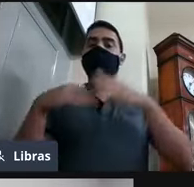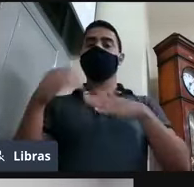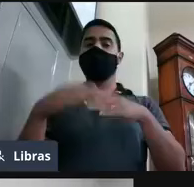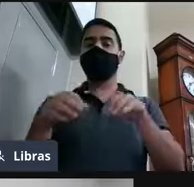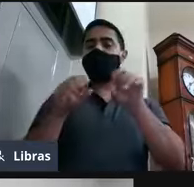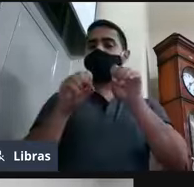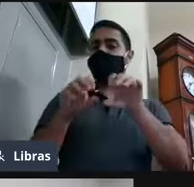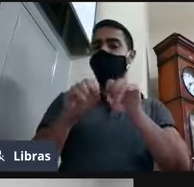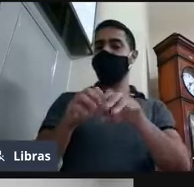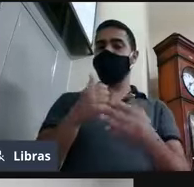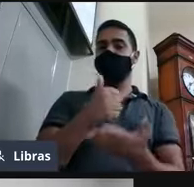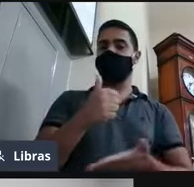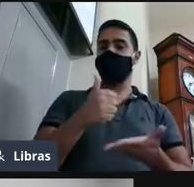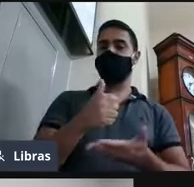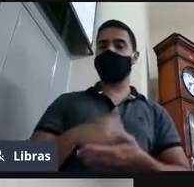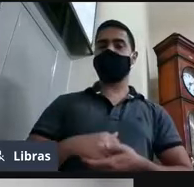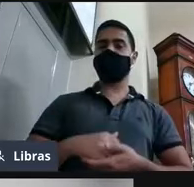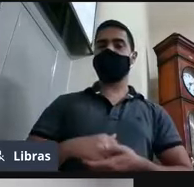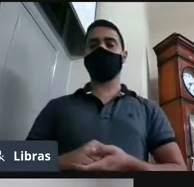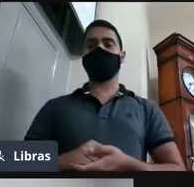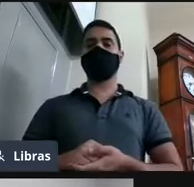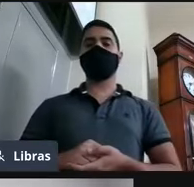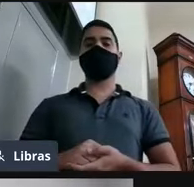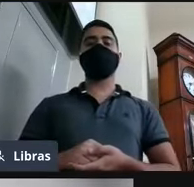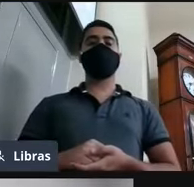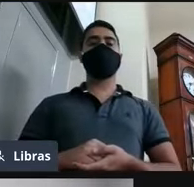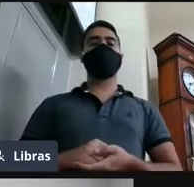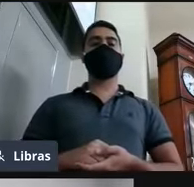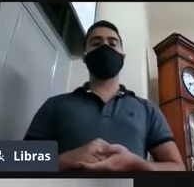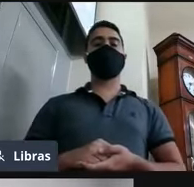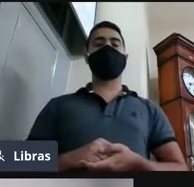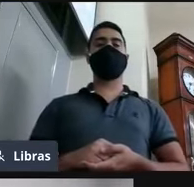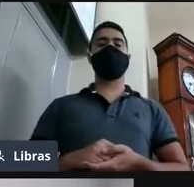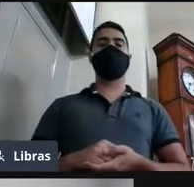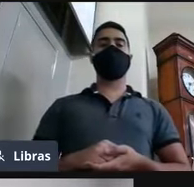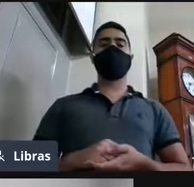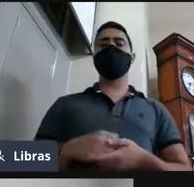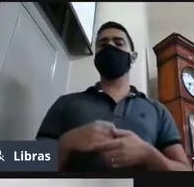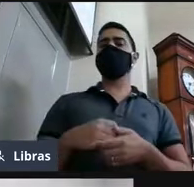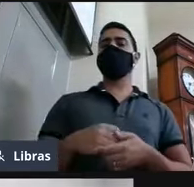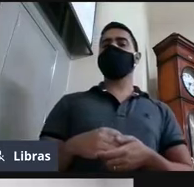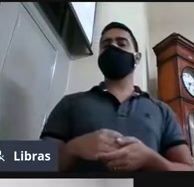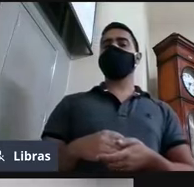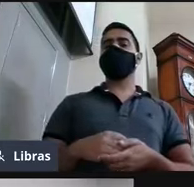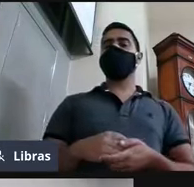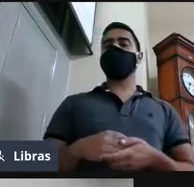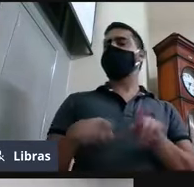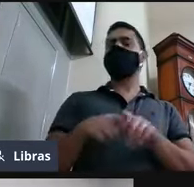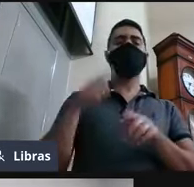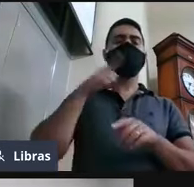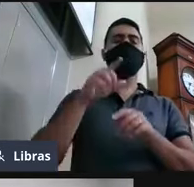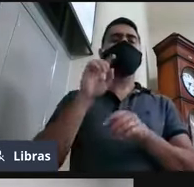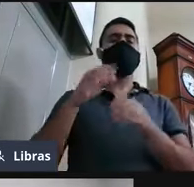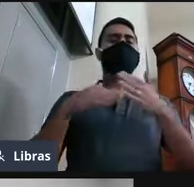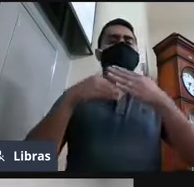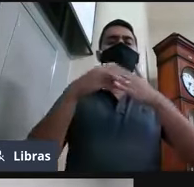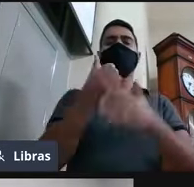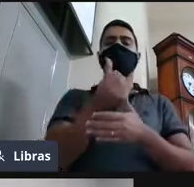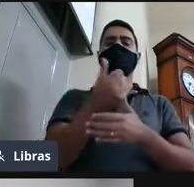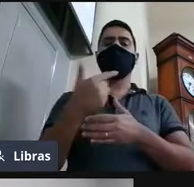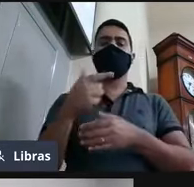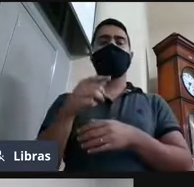Ensino Básico, em efetivo exercício de suas atividades, sendo obedecido, portanto, o limite mínimo de 60% de aplicação de recursos